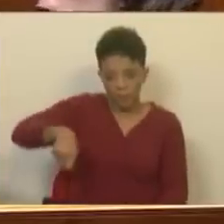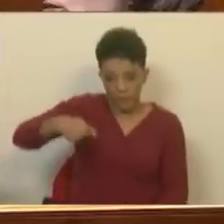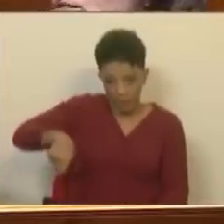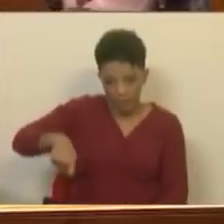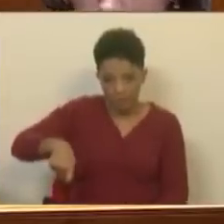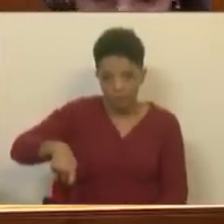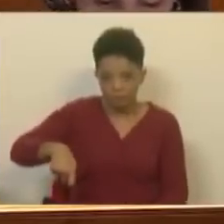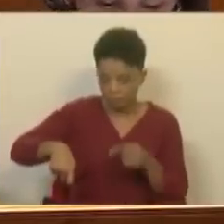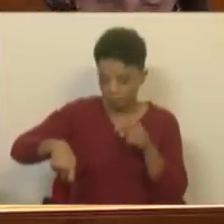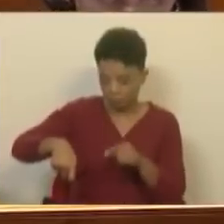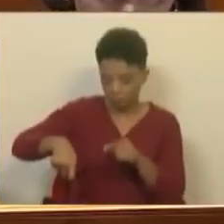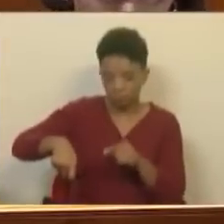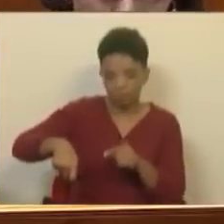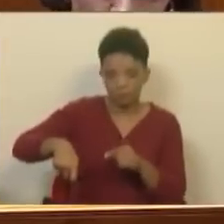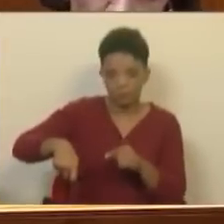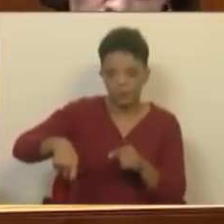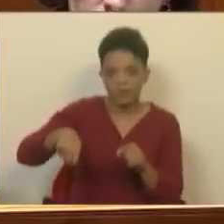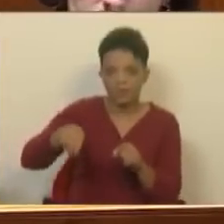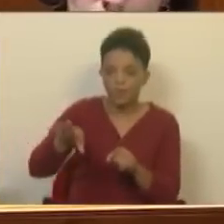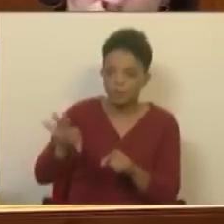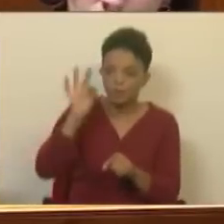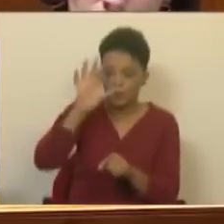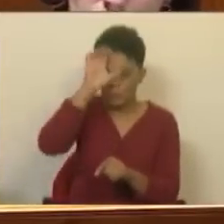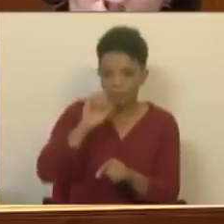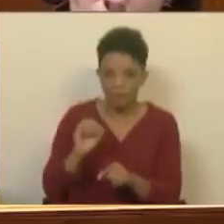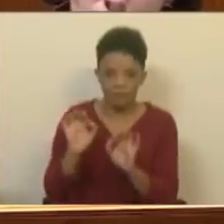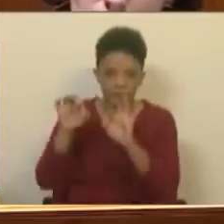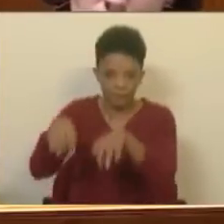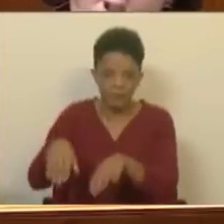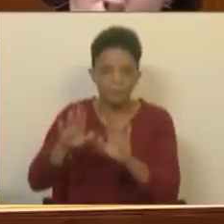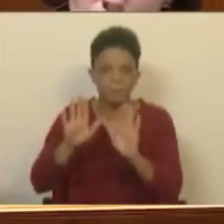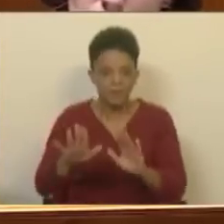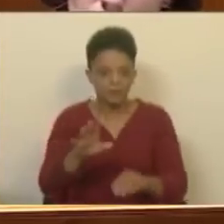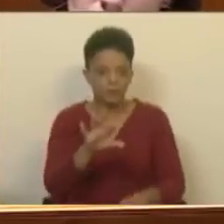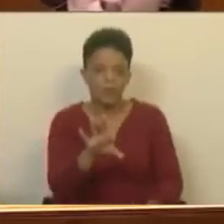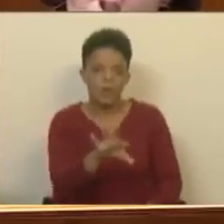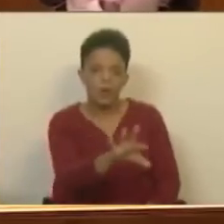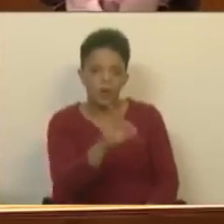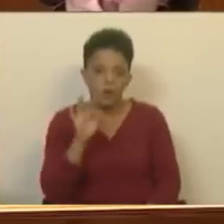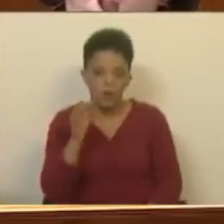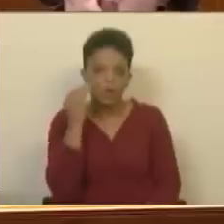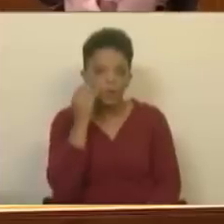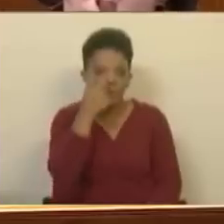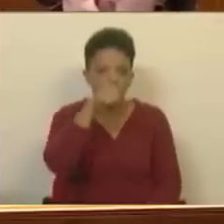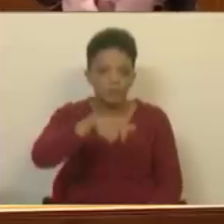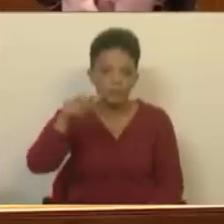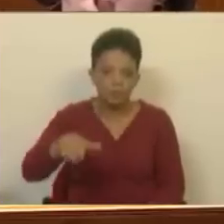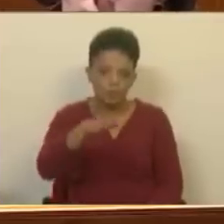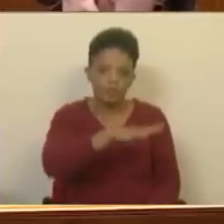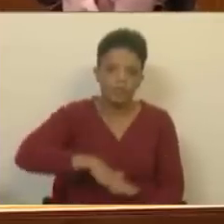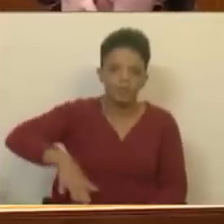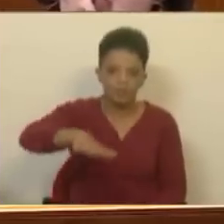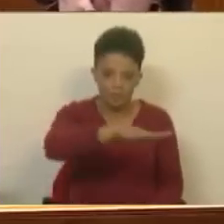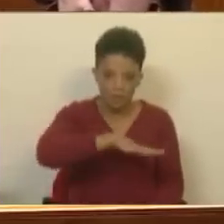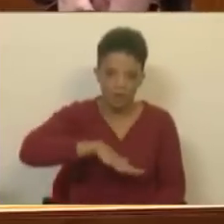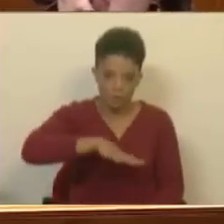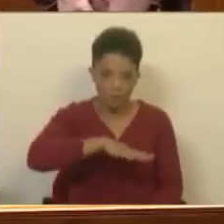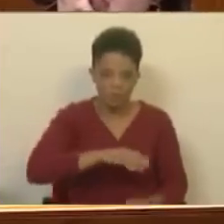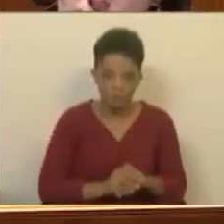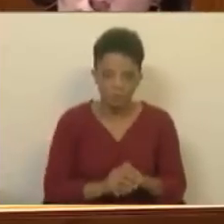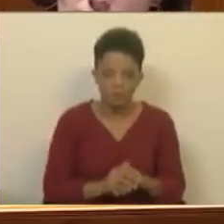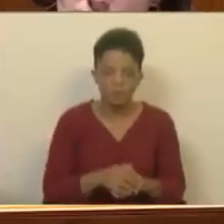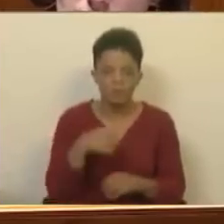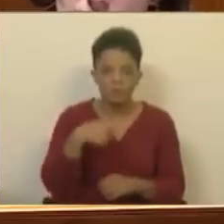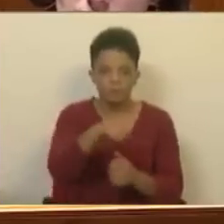deixou de ser escolhido pelo governo mas é eleito pelos autarcas todos da região um